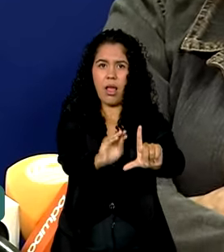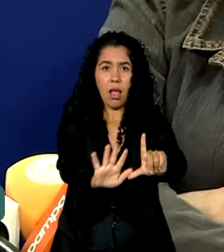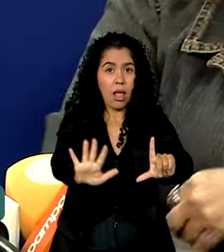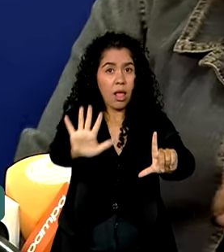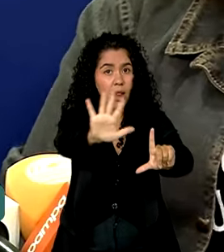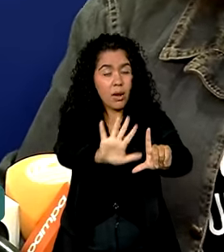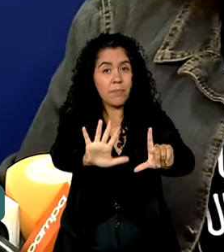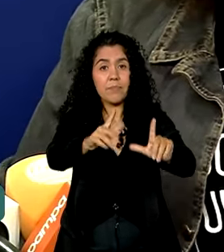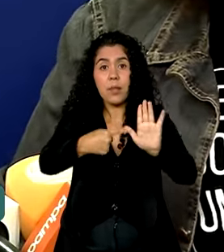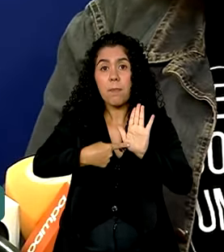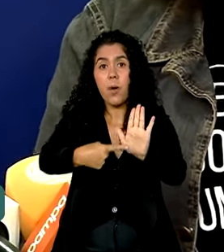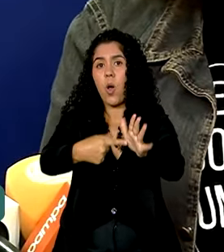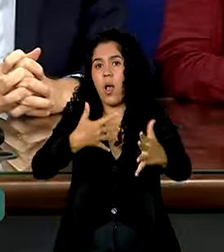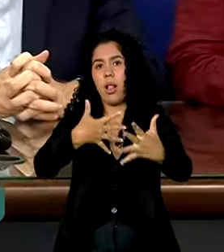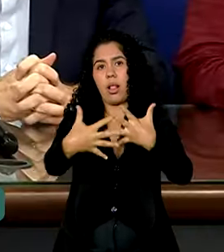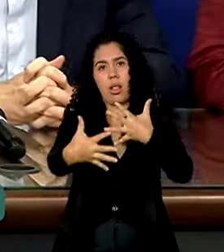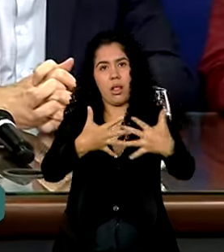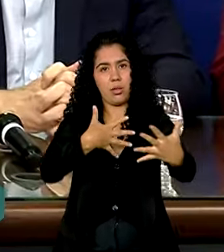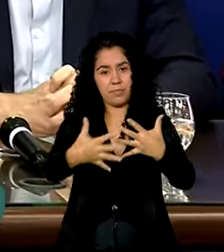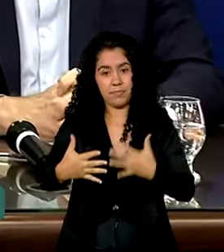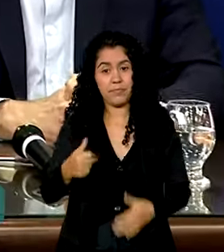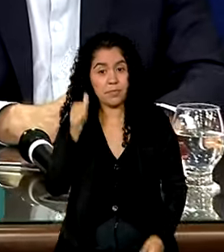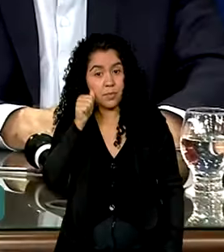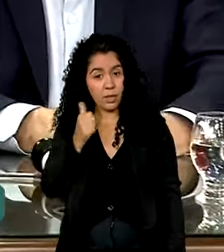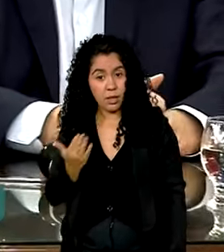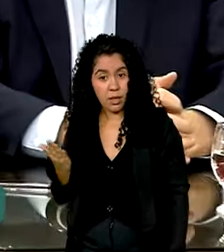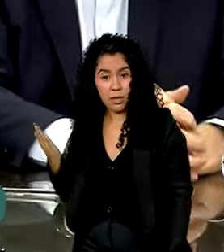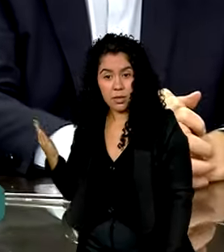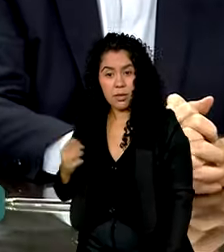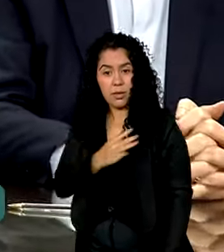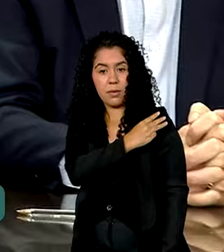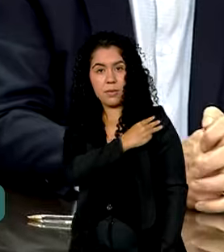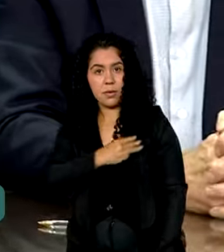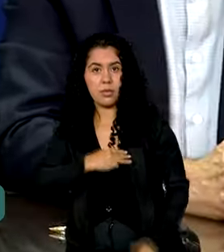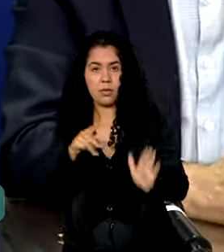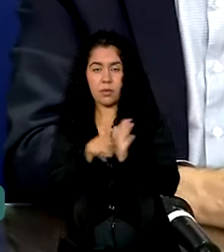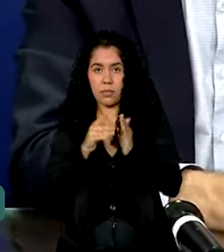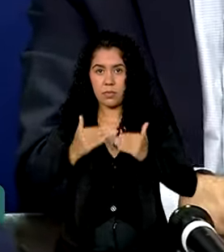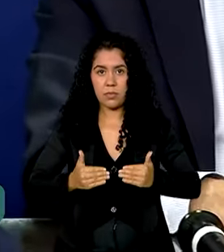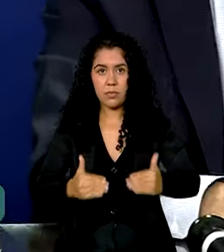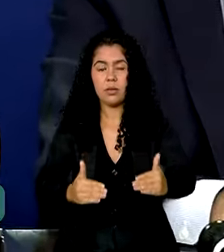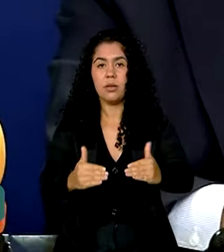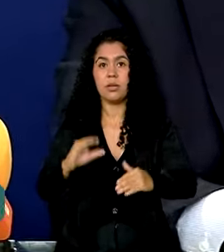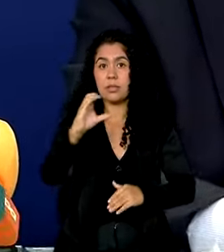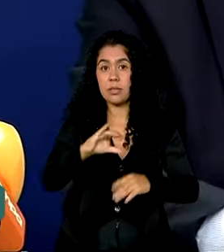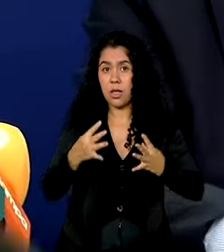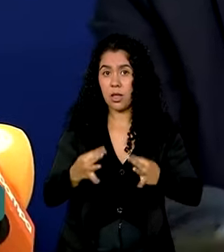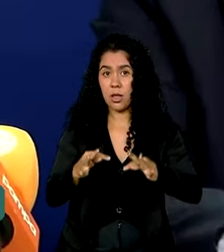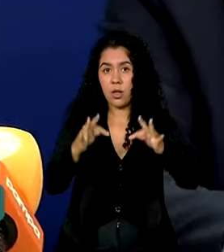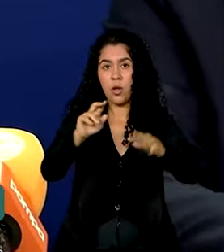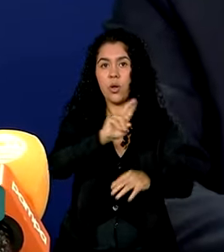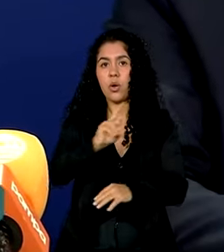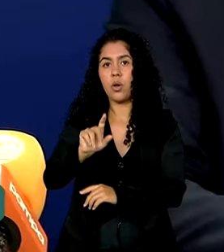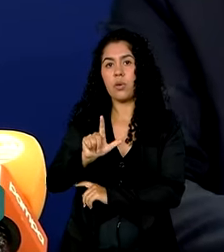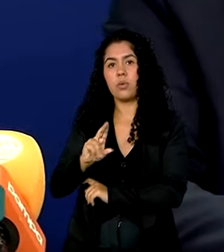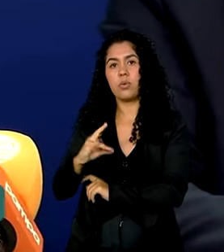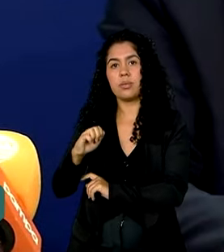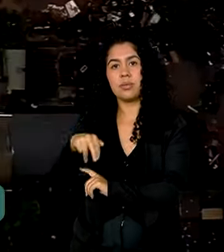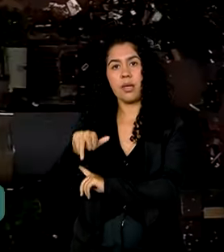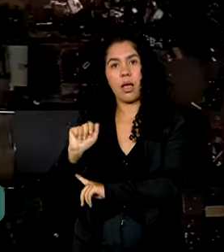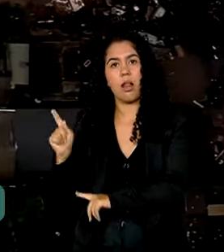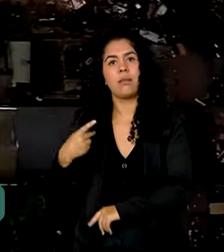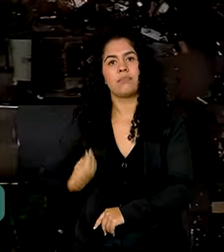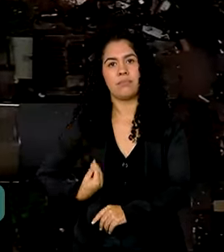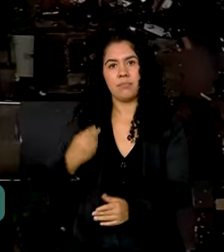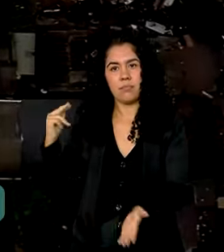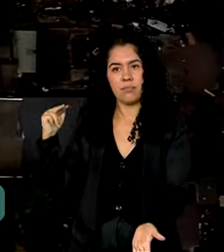tenha absoluta transparência. A ministra de Ciência, Tecnologia e Inovação, Luciana Santos, esteve no Rio Grande do Sul